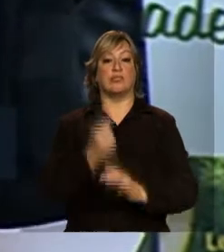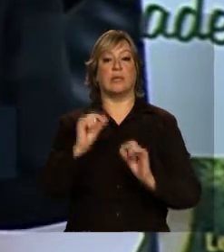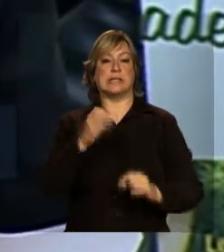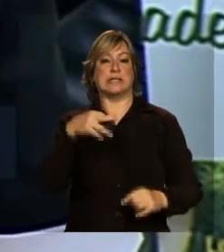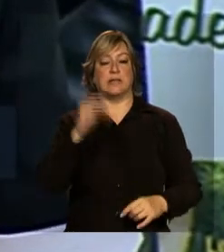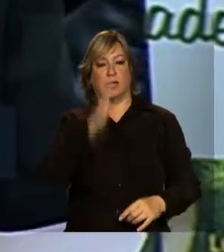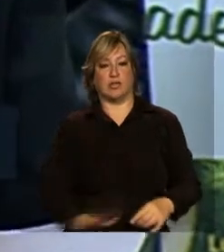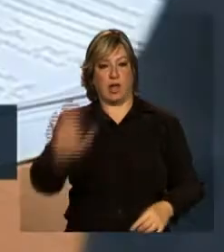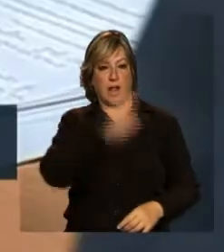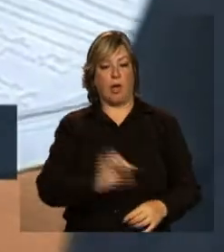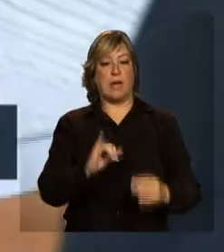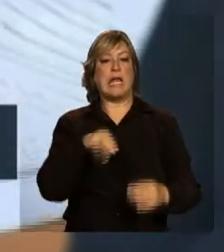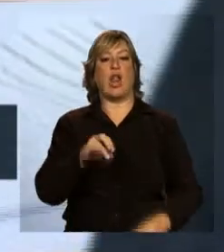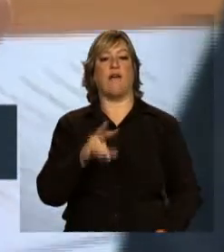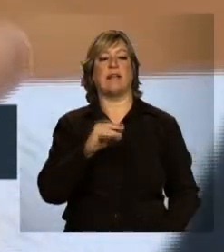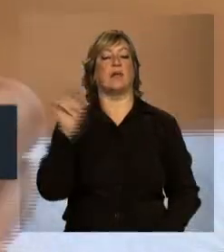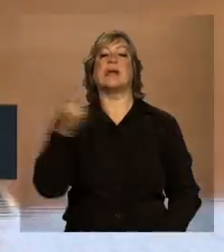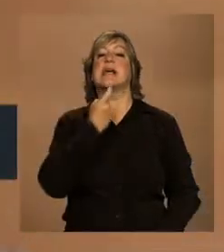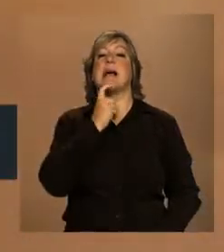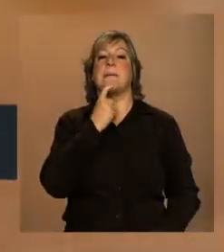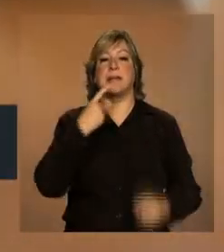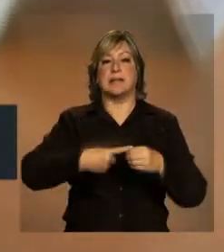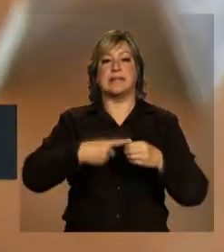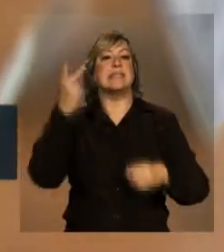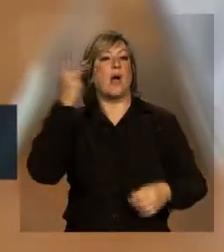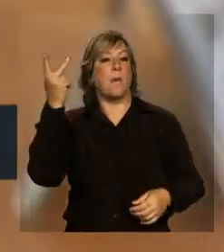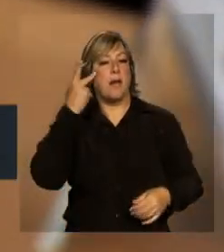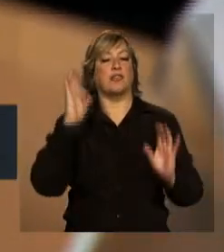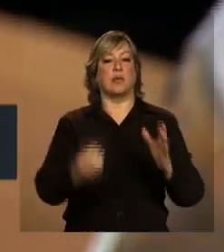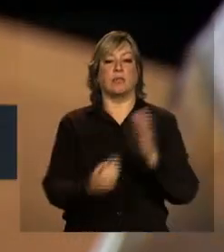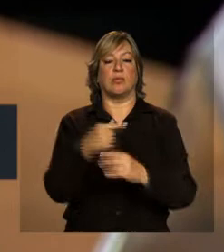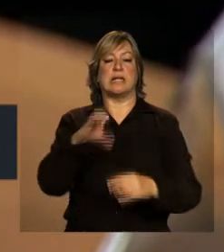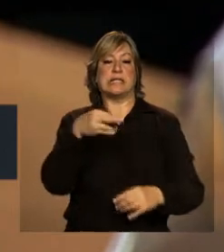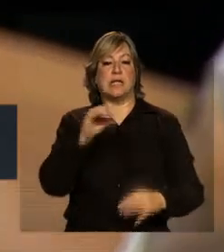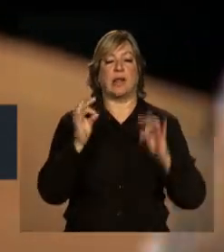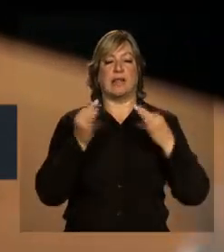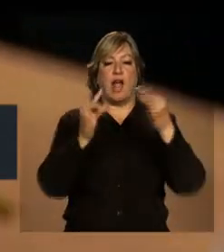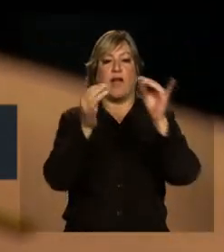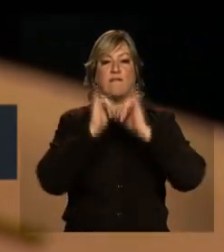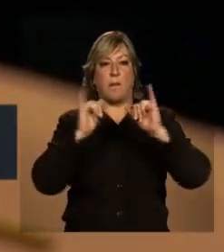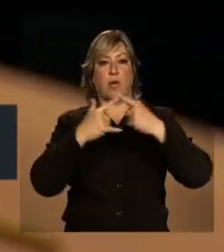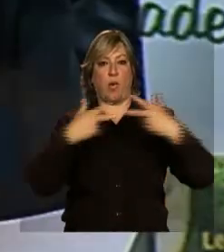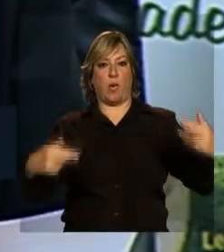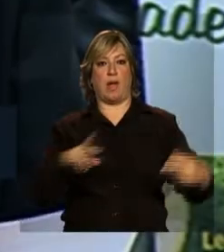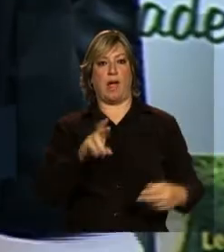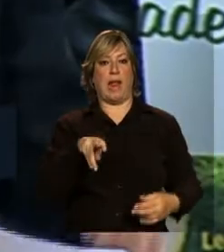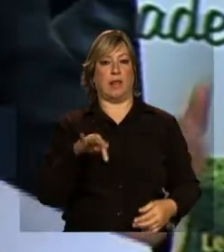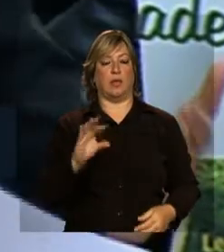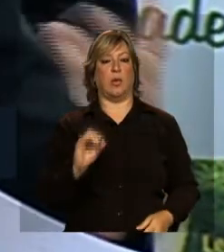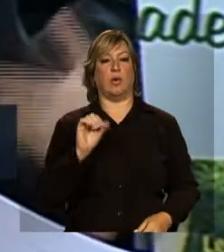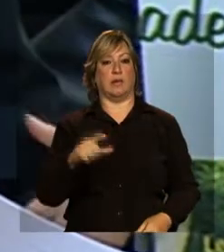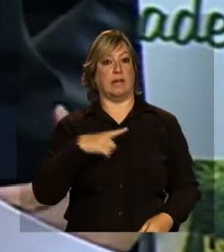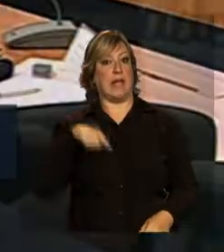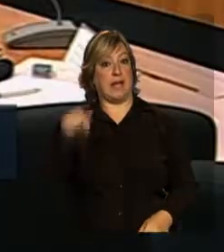em Tecnologia Assistiva, em Campinas, São Paulo, nas instalações do Centro de Tecnologia da Informação Renato Archer, que já